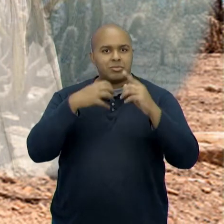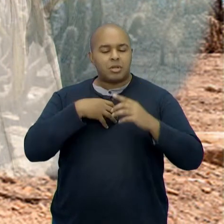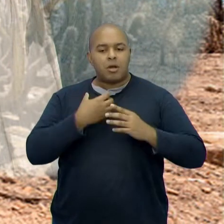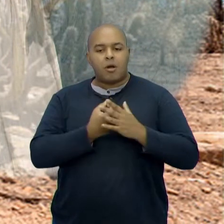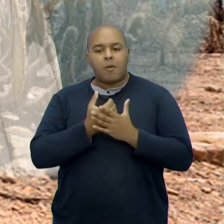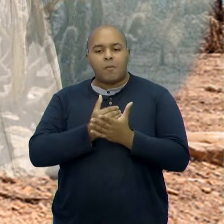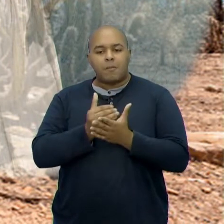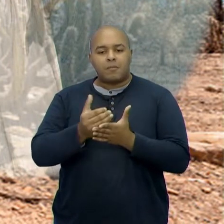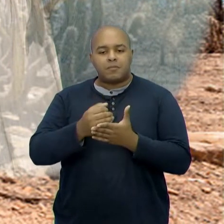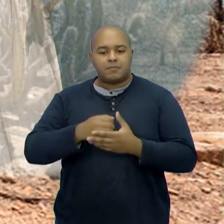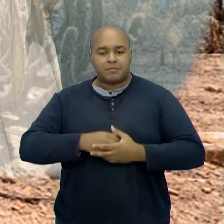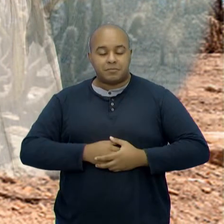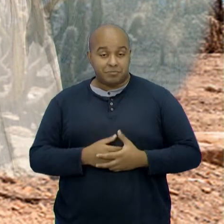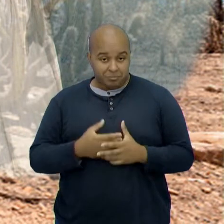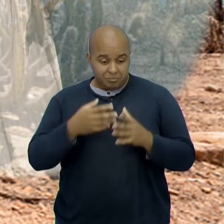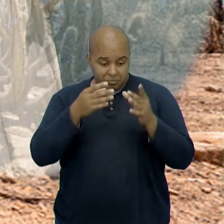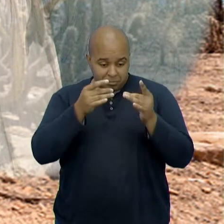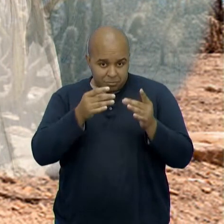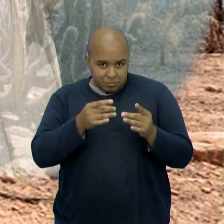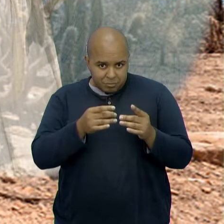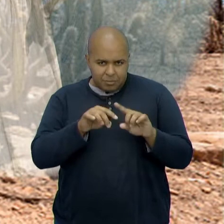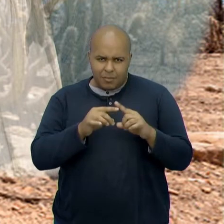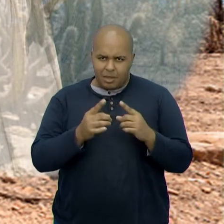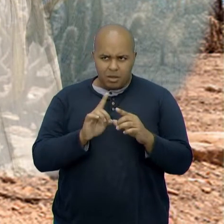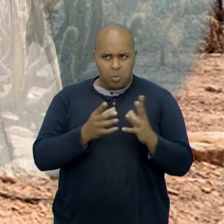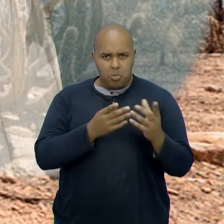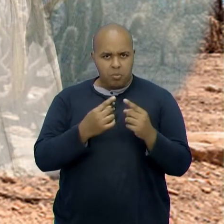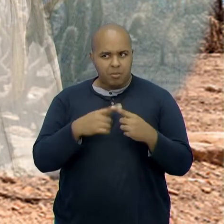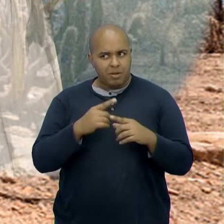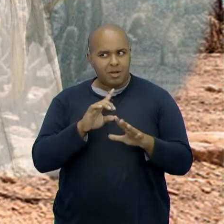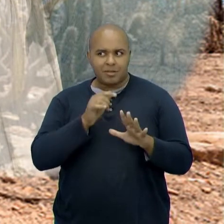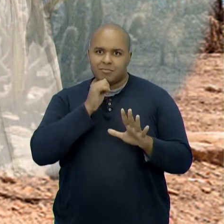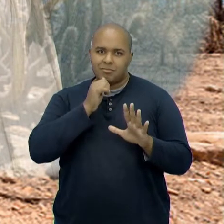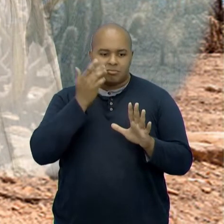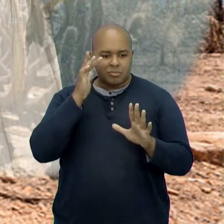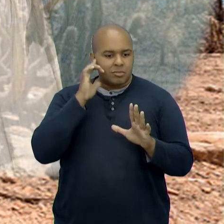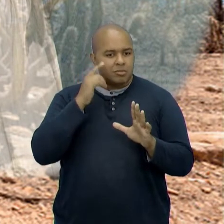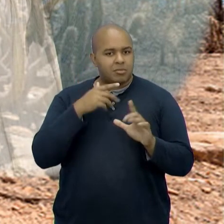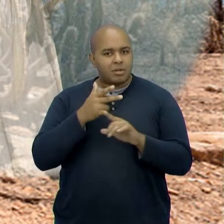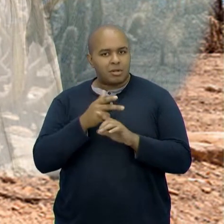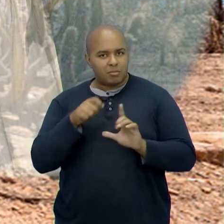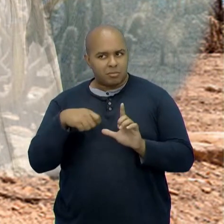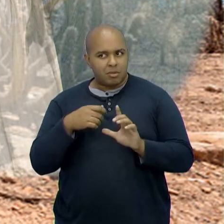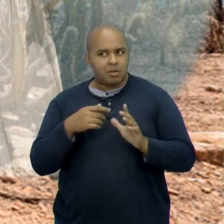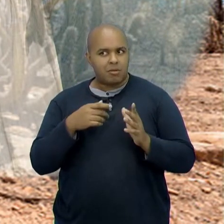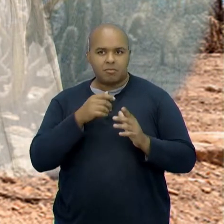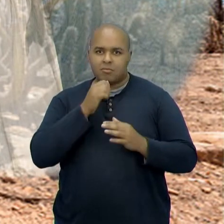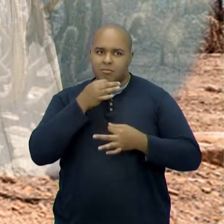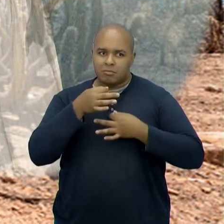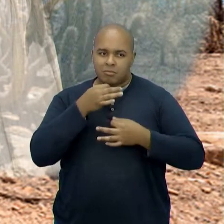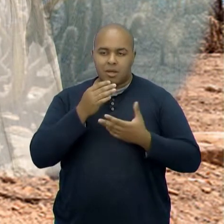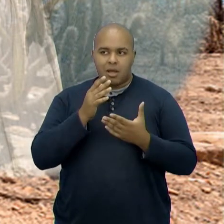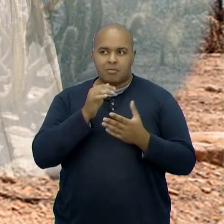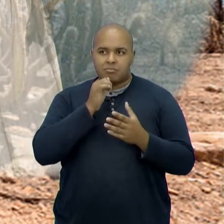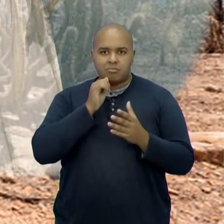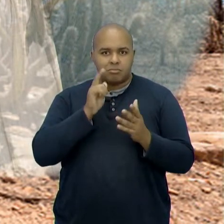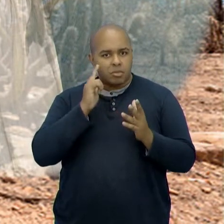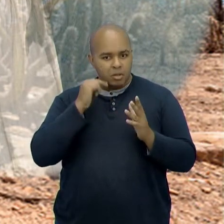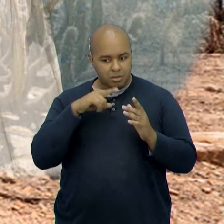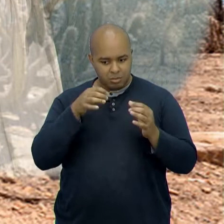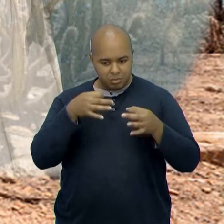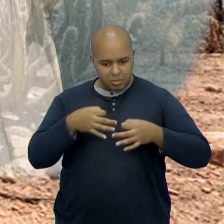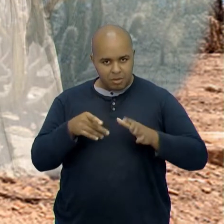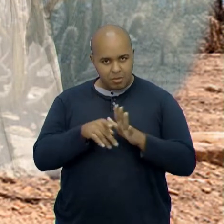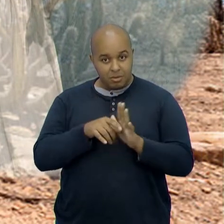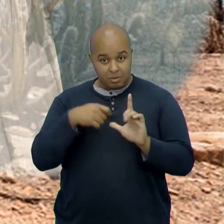forma inicial. Detalhando, mas não muito, porque ainda não sabemos se vamos gravar. O argumento ainda não é a certeza